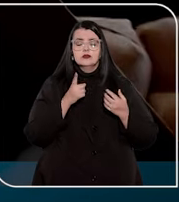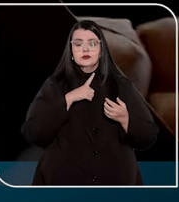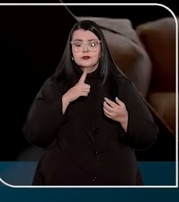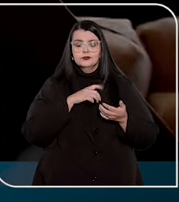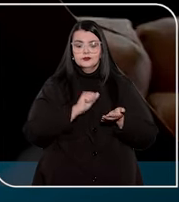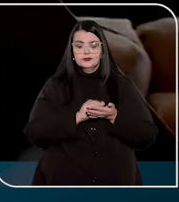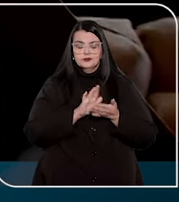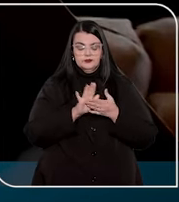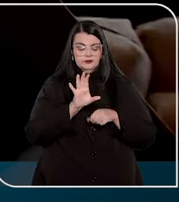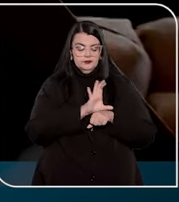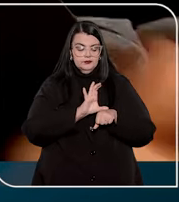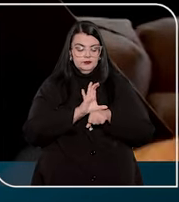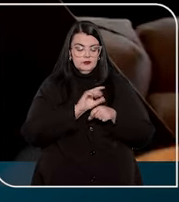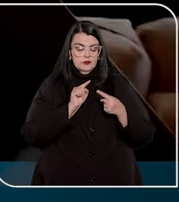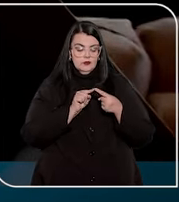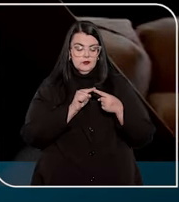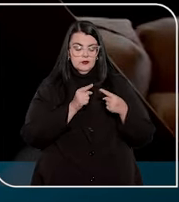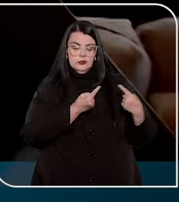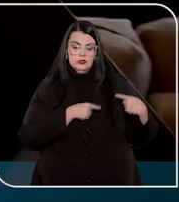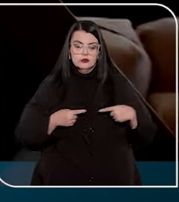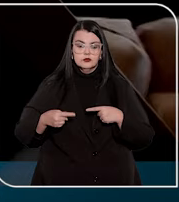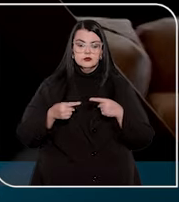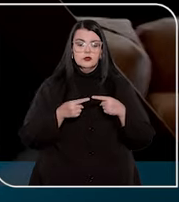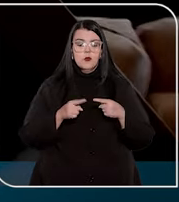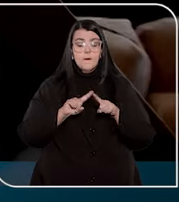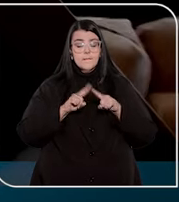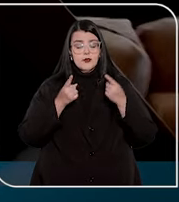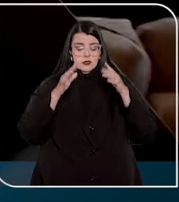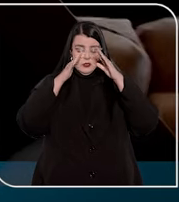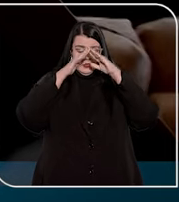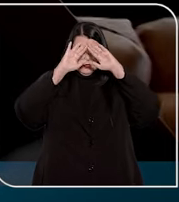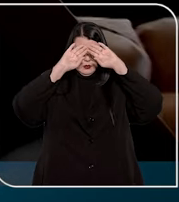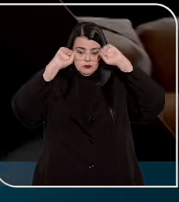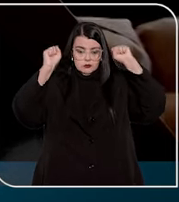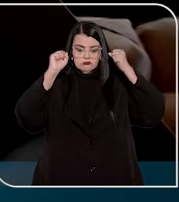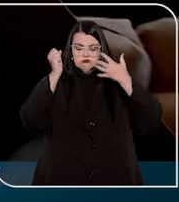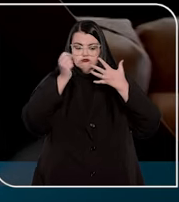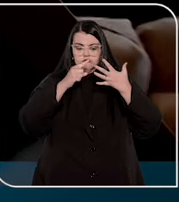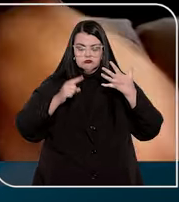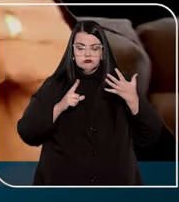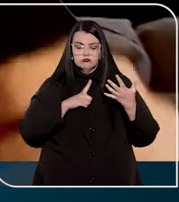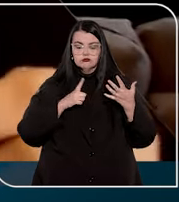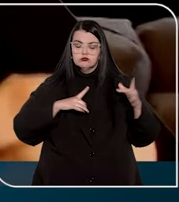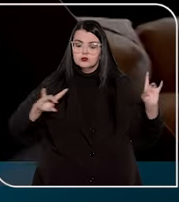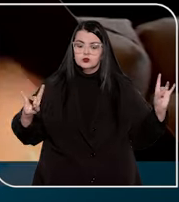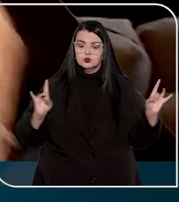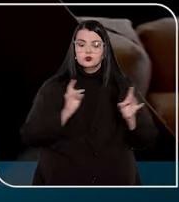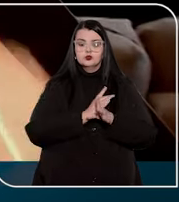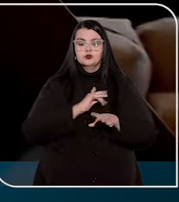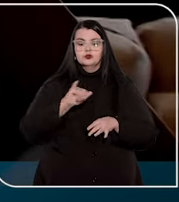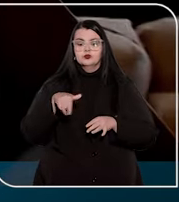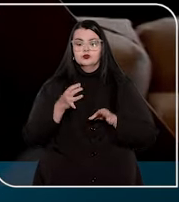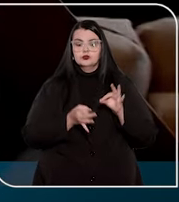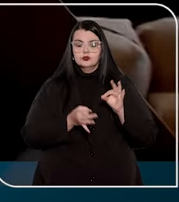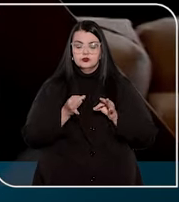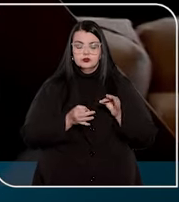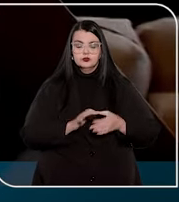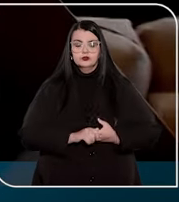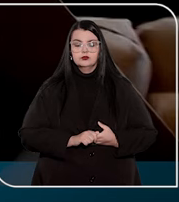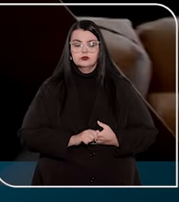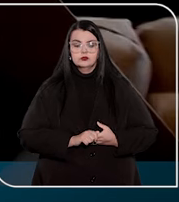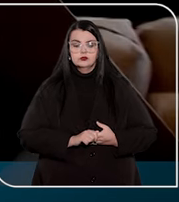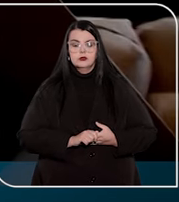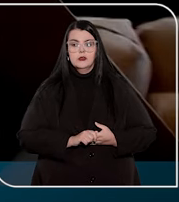permearia aquela discussão. Mas o tribunal entendeu que tinha elementos suficientes ali para julgar. O que que você faz? Entra com